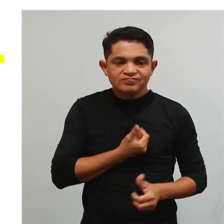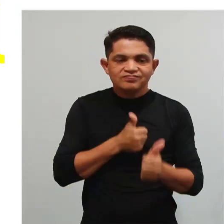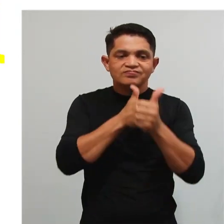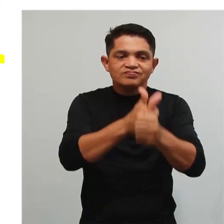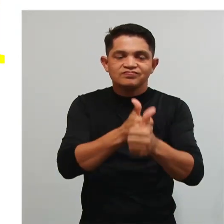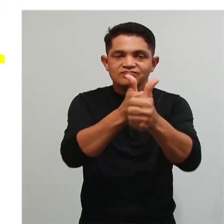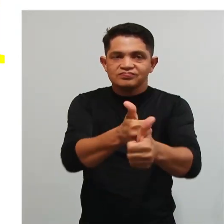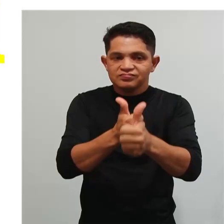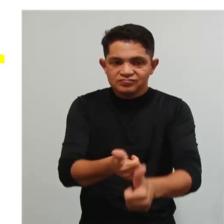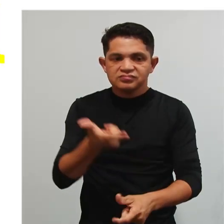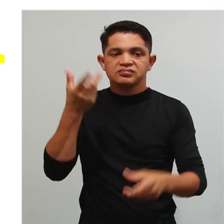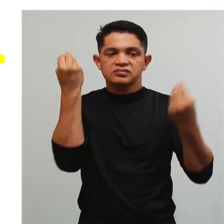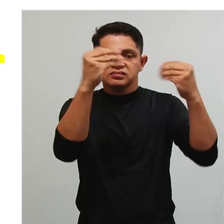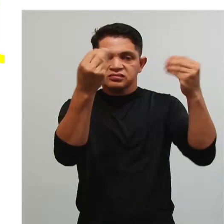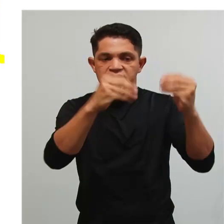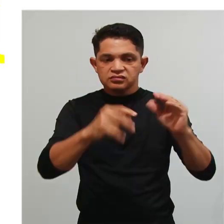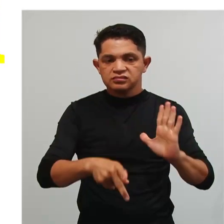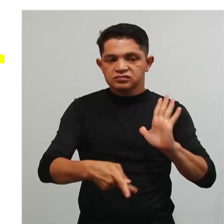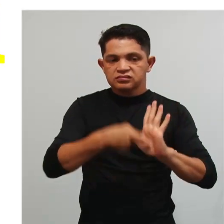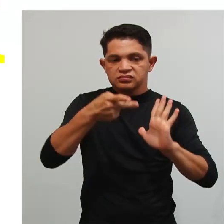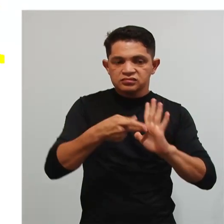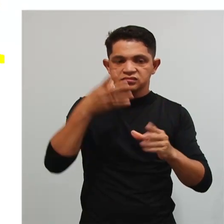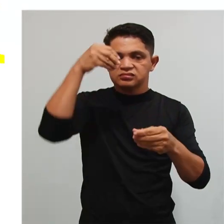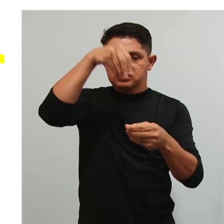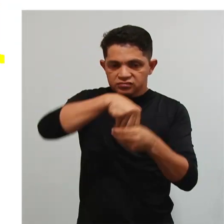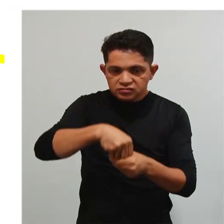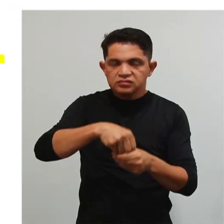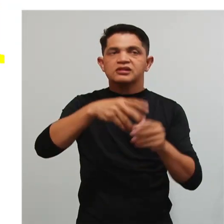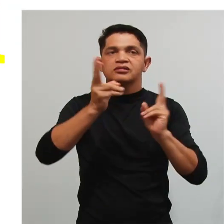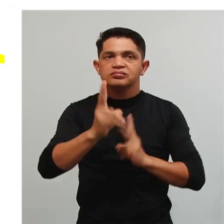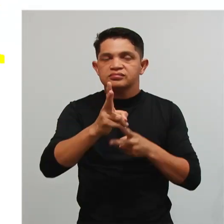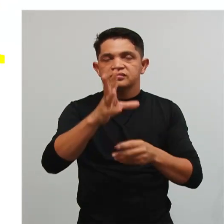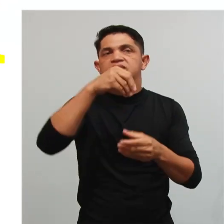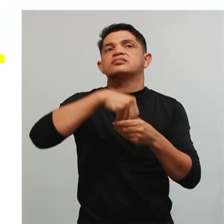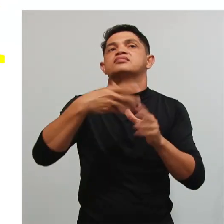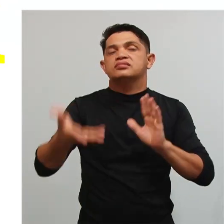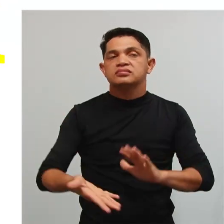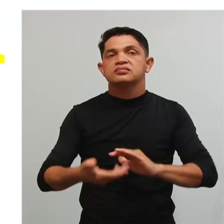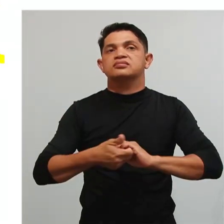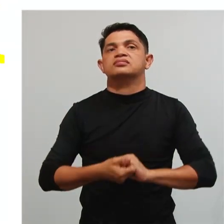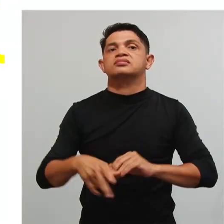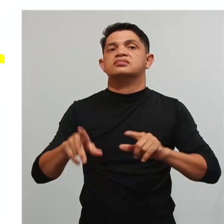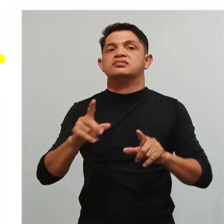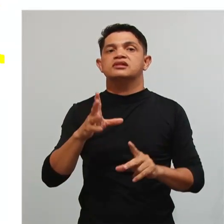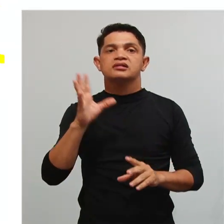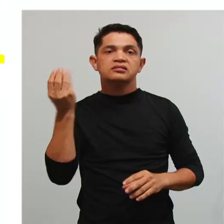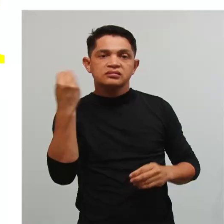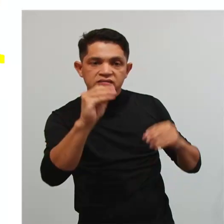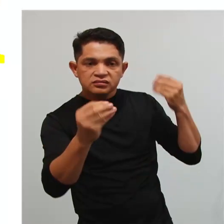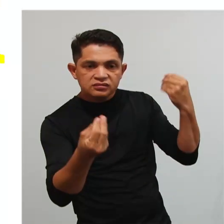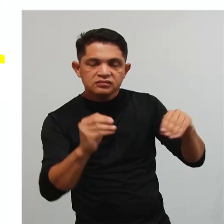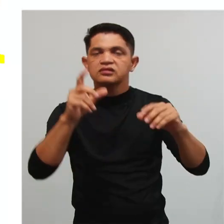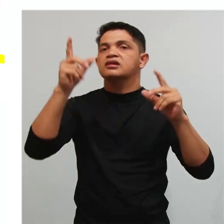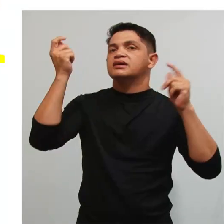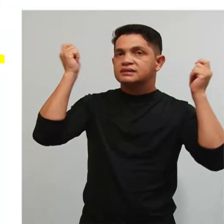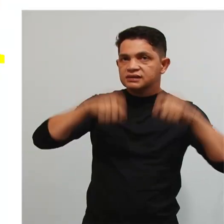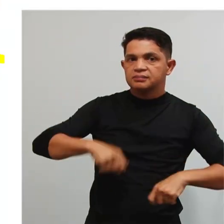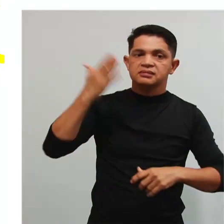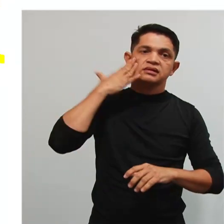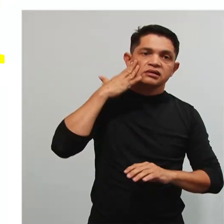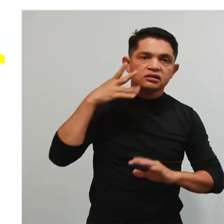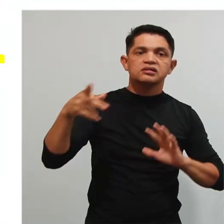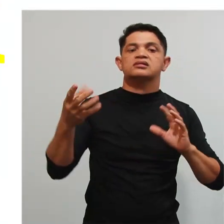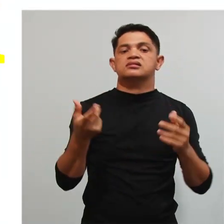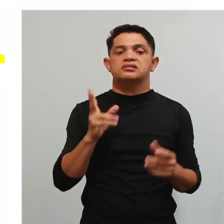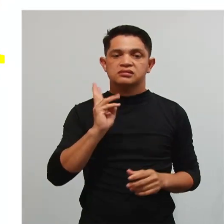coesão? Para dar aquela ideia de progressão, de sequência. Então, nós temos aqui, em seguida, ato contínuo, logo